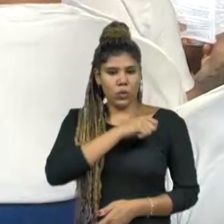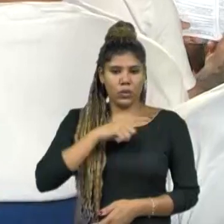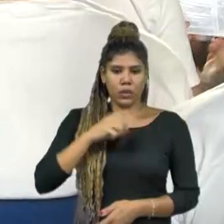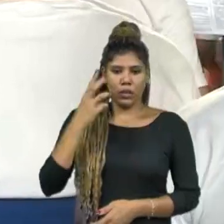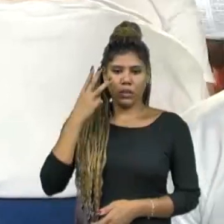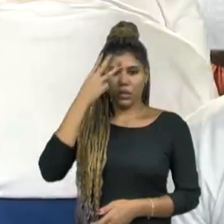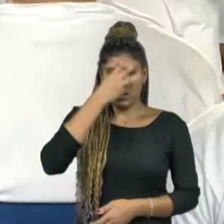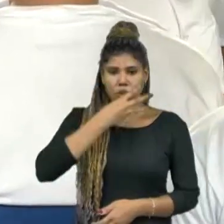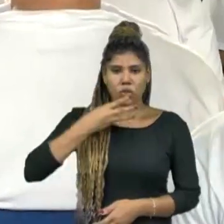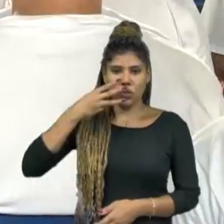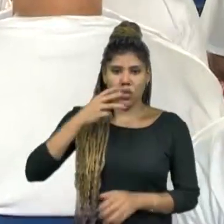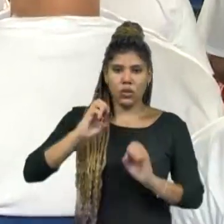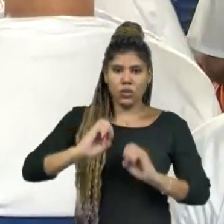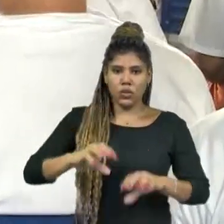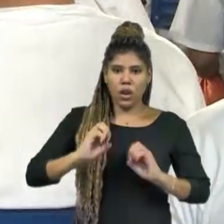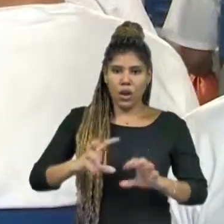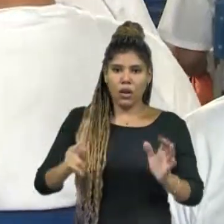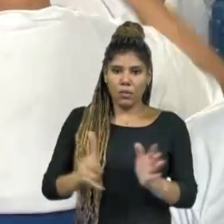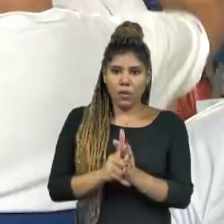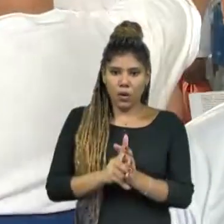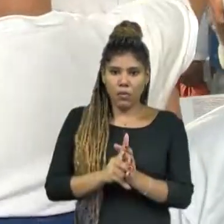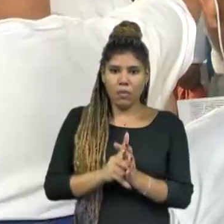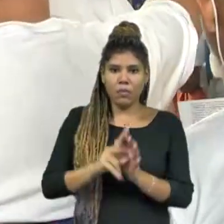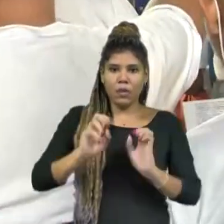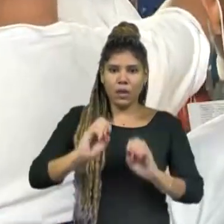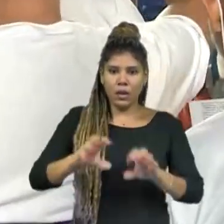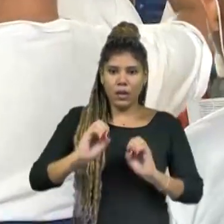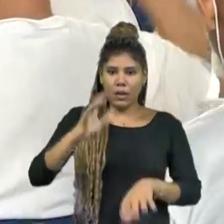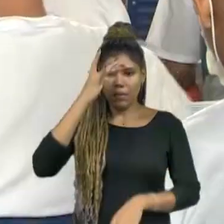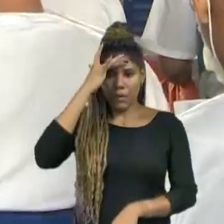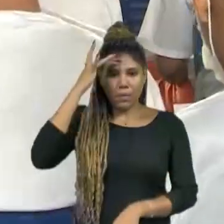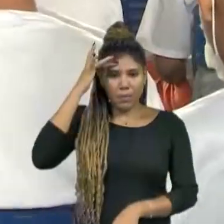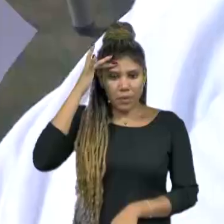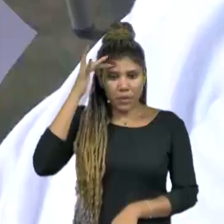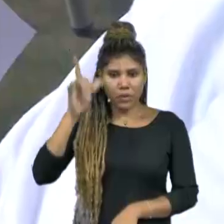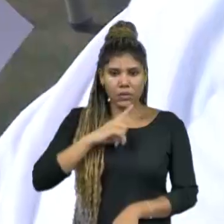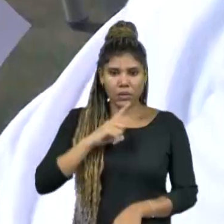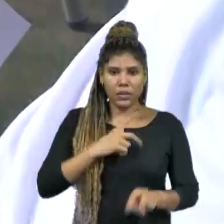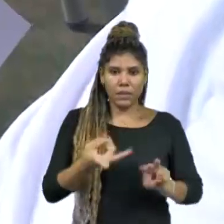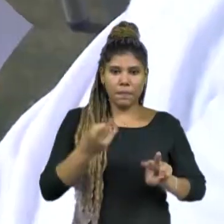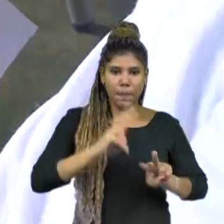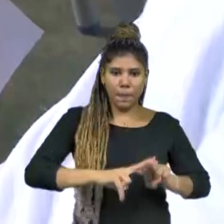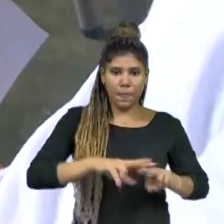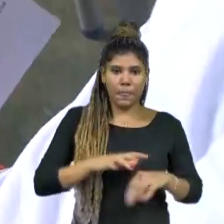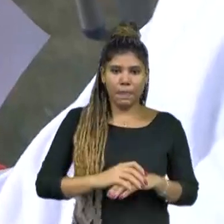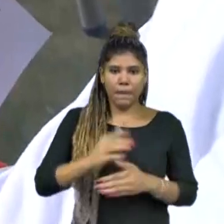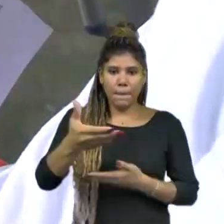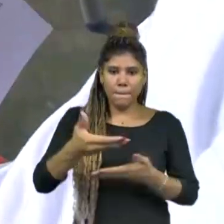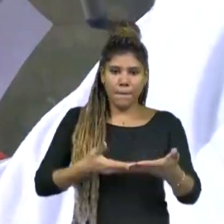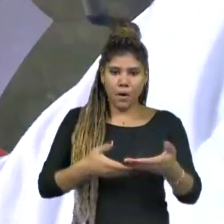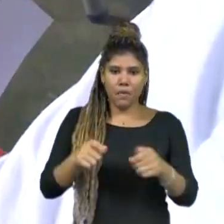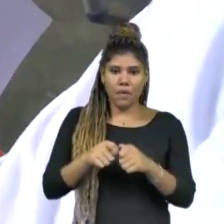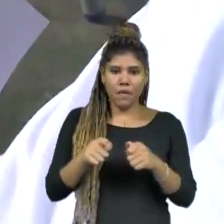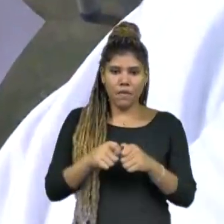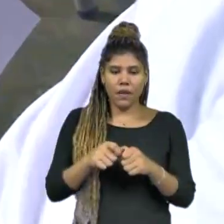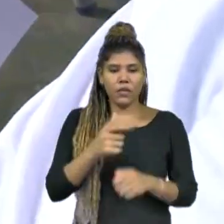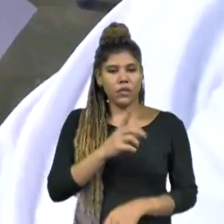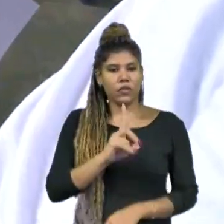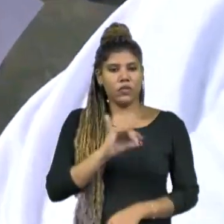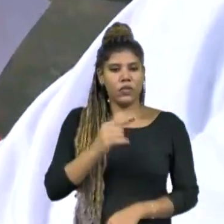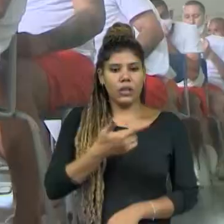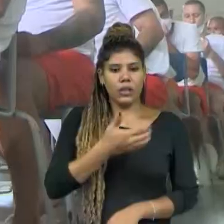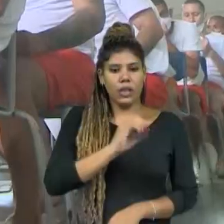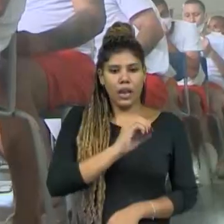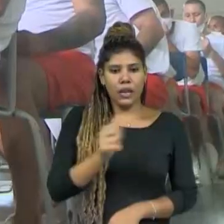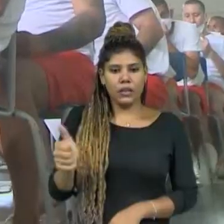diárias como preparação para o Enem para pessoas privadas de liberdade. As provas são realizadas nos dias 10 e 11